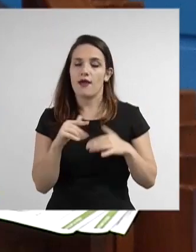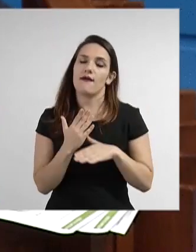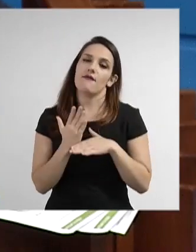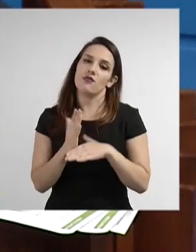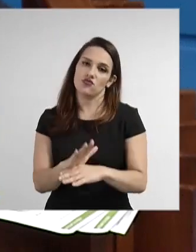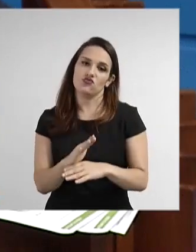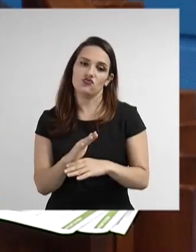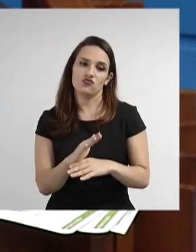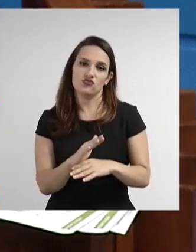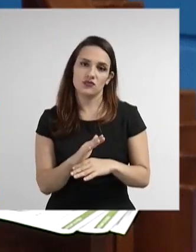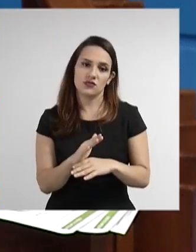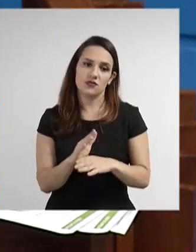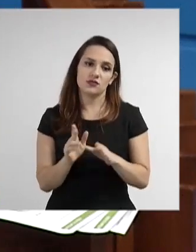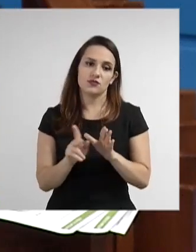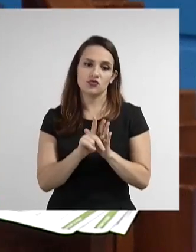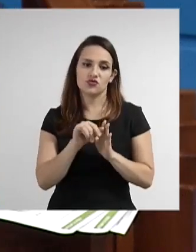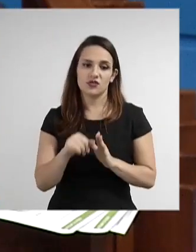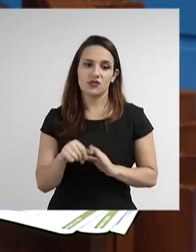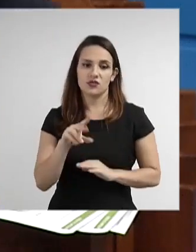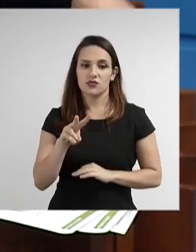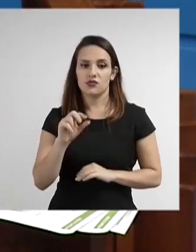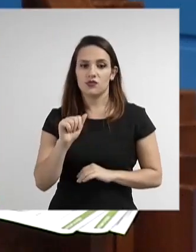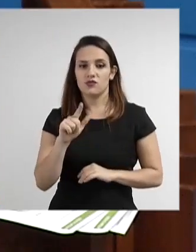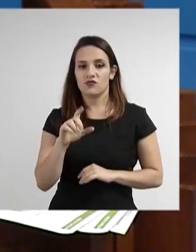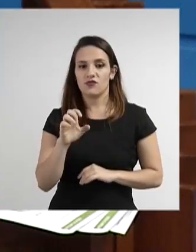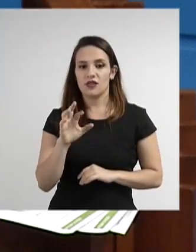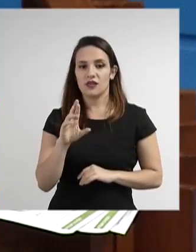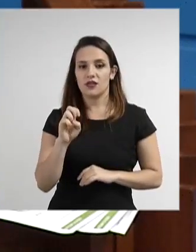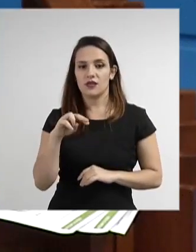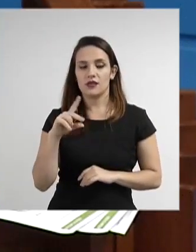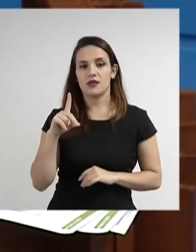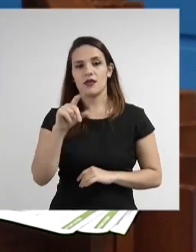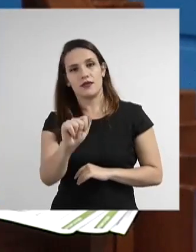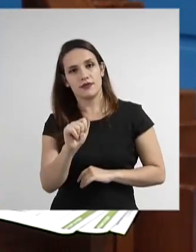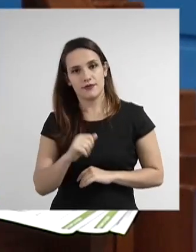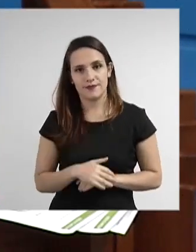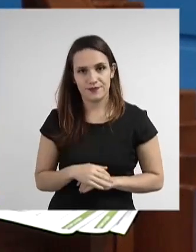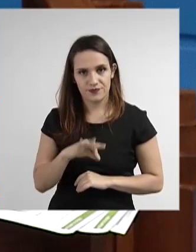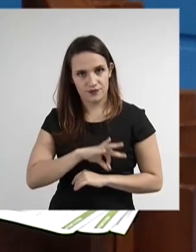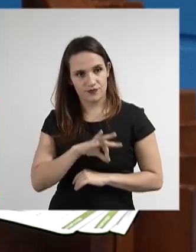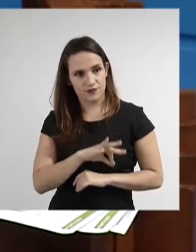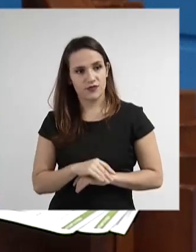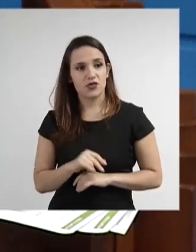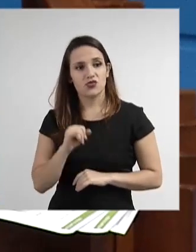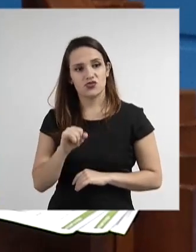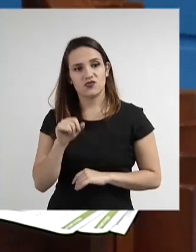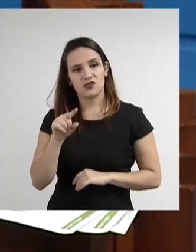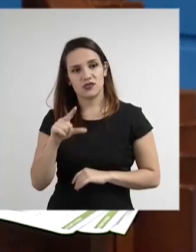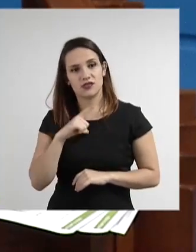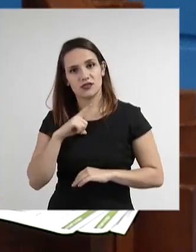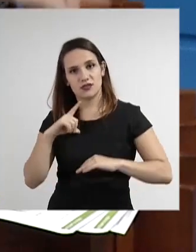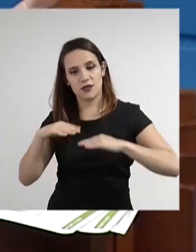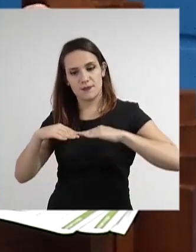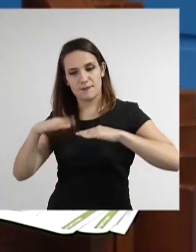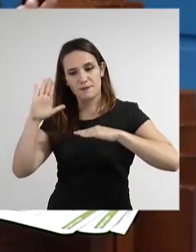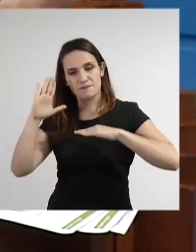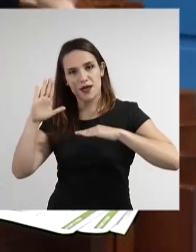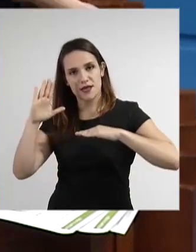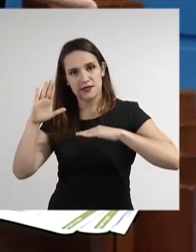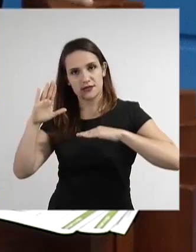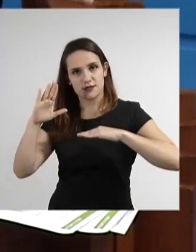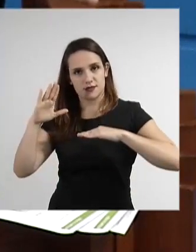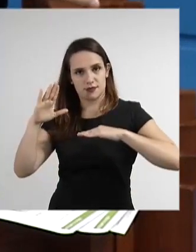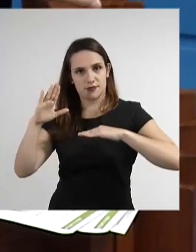beneficiada pelo programa Vale Renda. Então, se tem alguém que está com um rendimento superior a isso